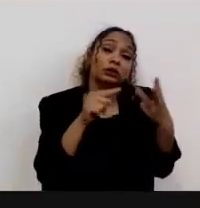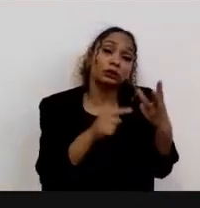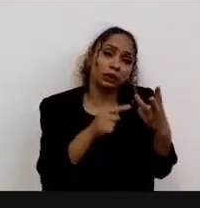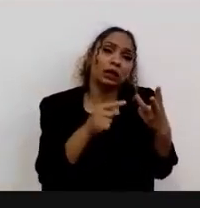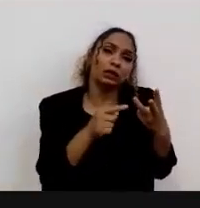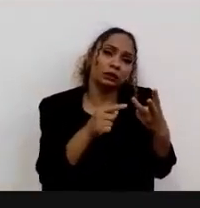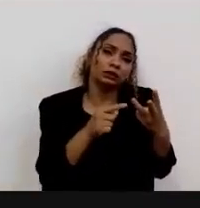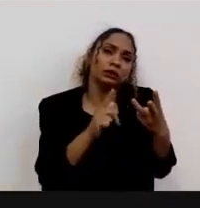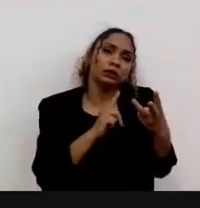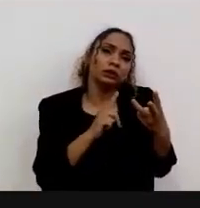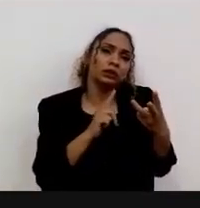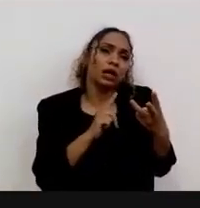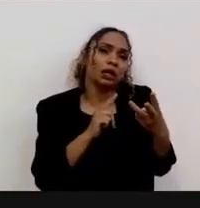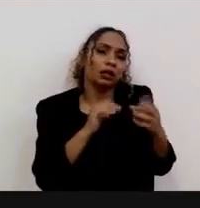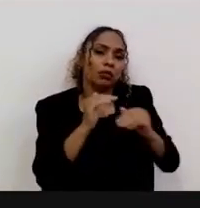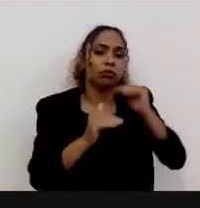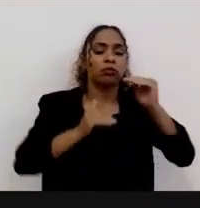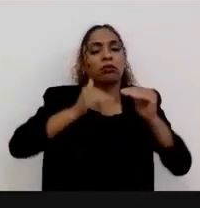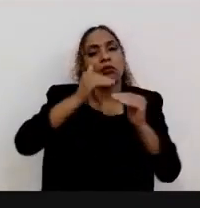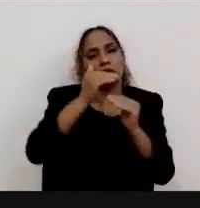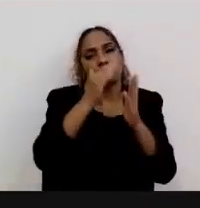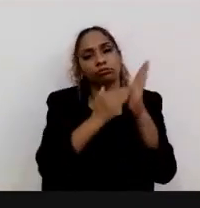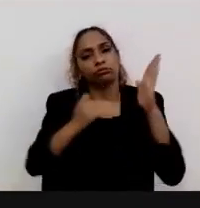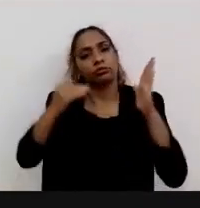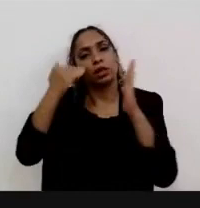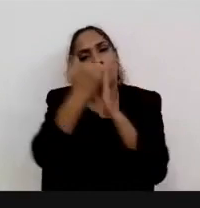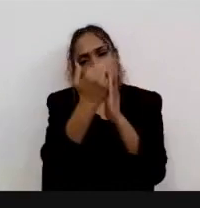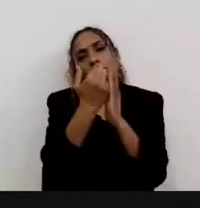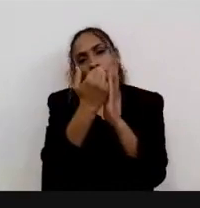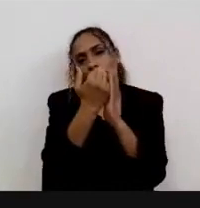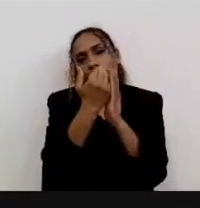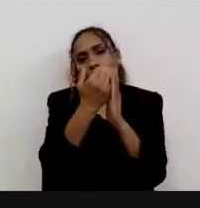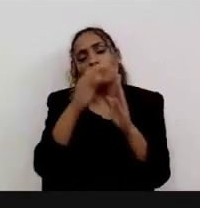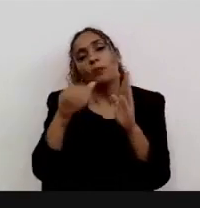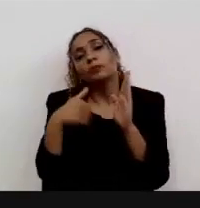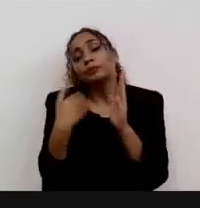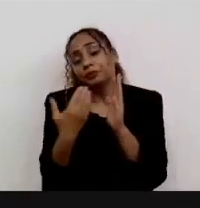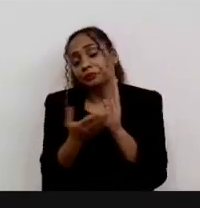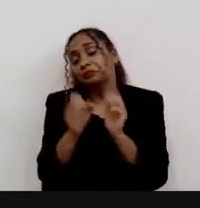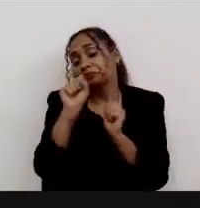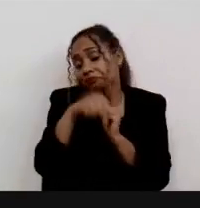aí assim, avançaram bastante. Então, eu acho que sim, que isso está